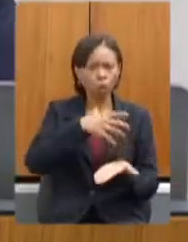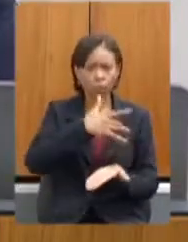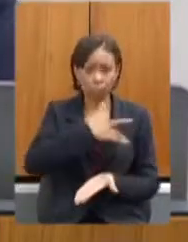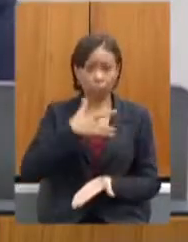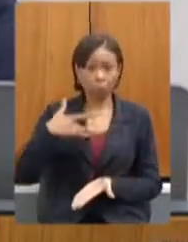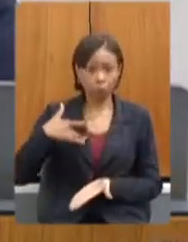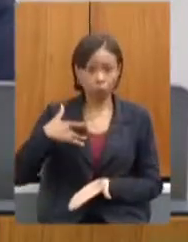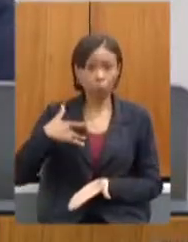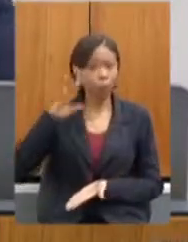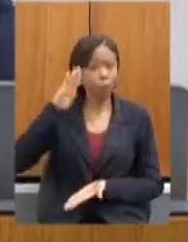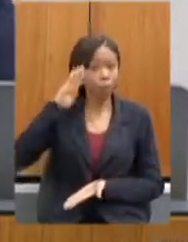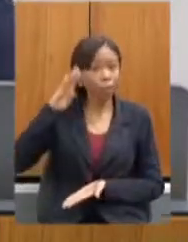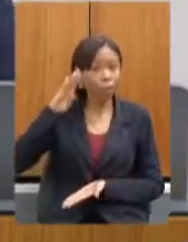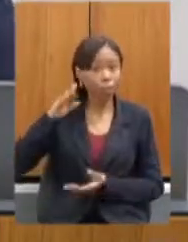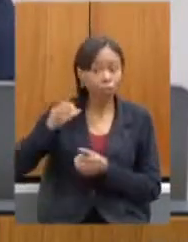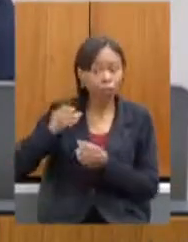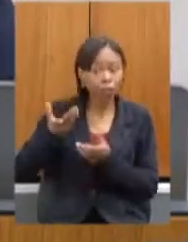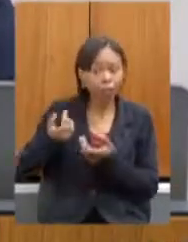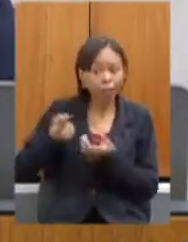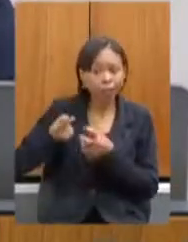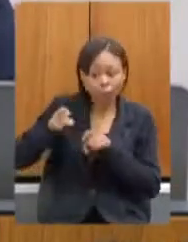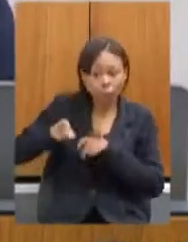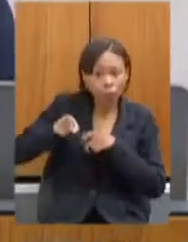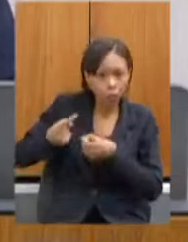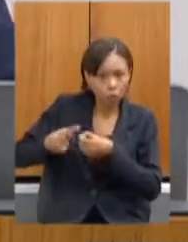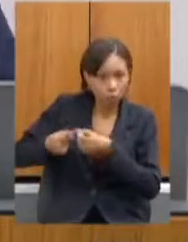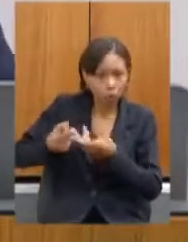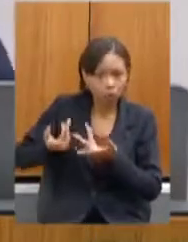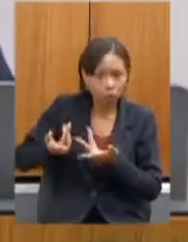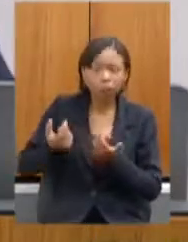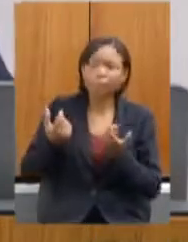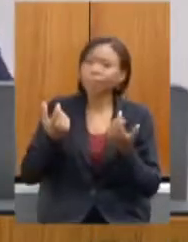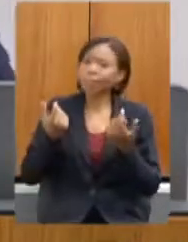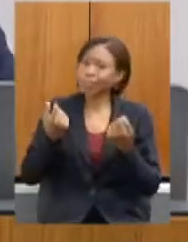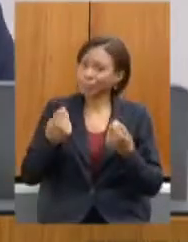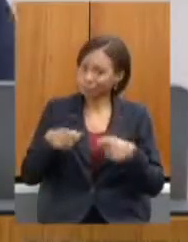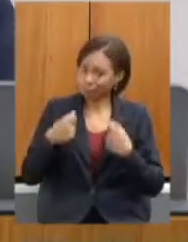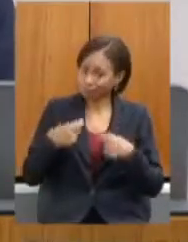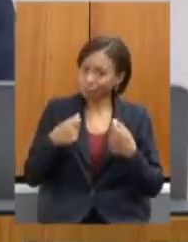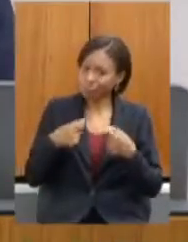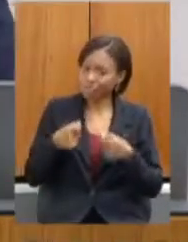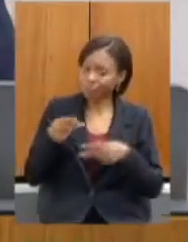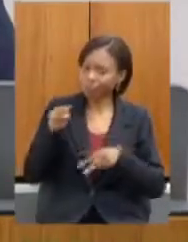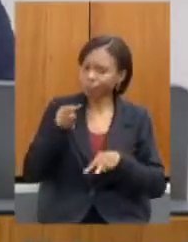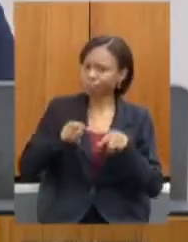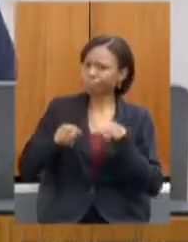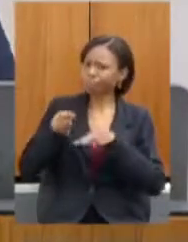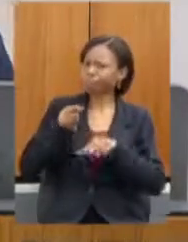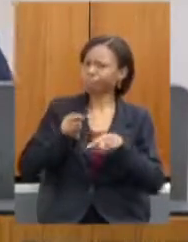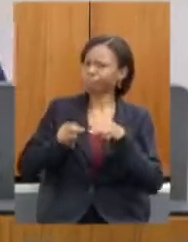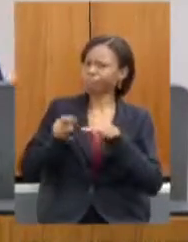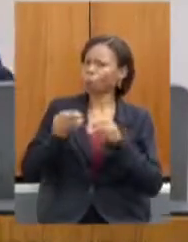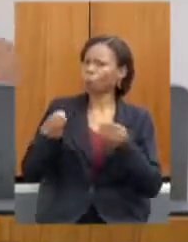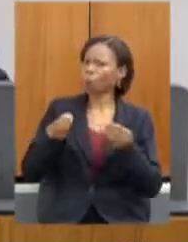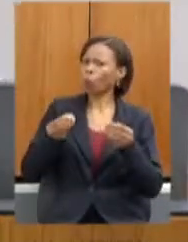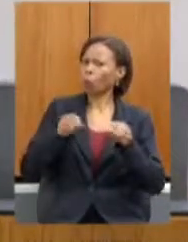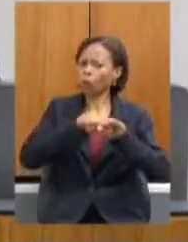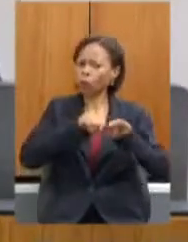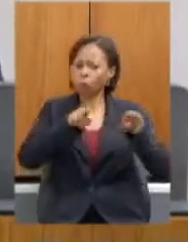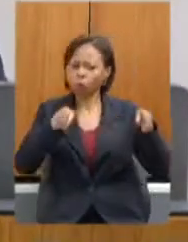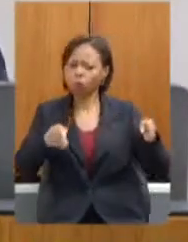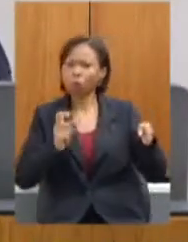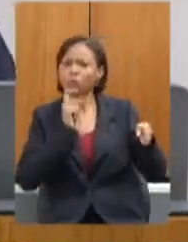interior que vai ser necessário fazer uma averiguação da forma em que se encontra os freezer